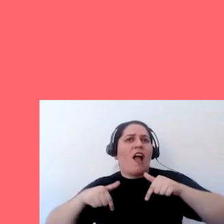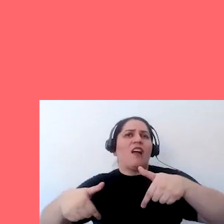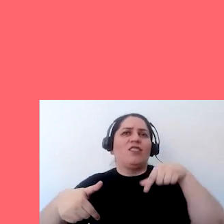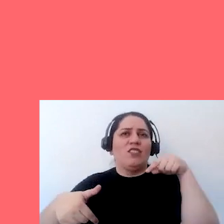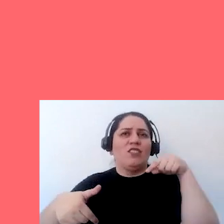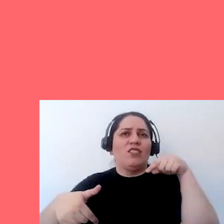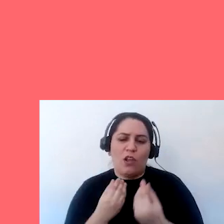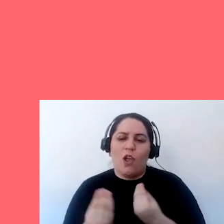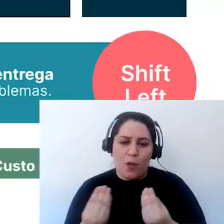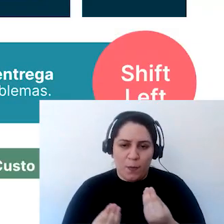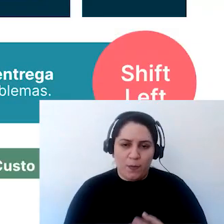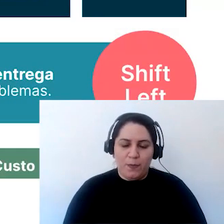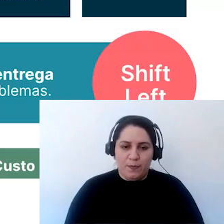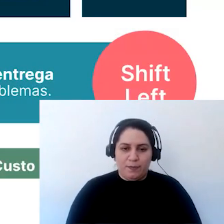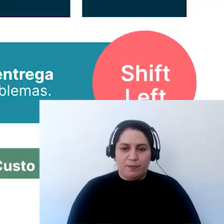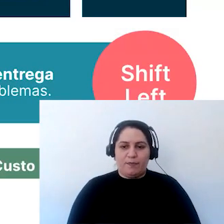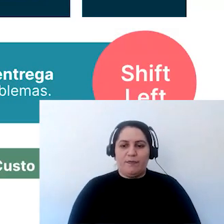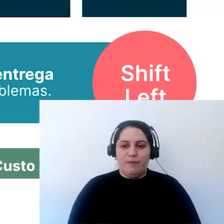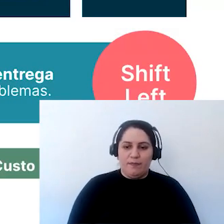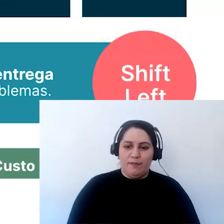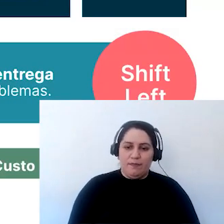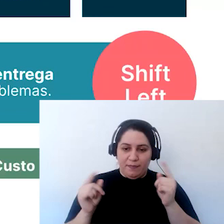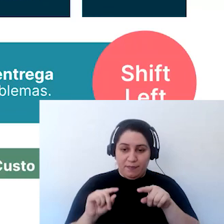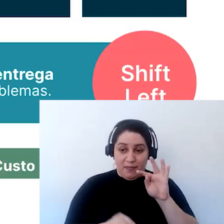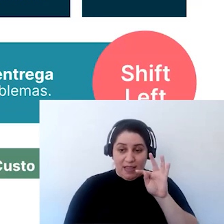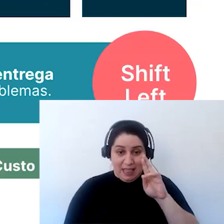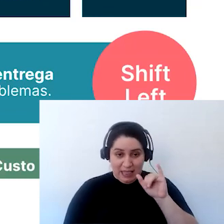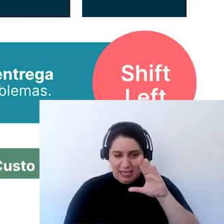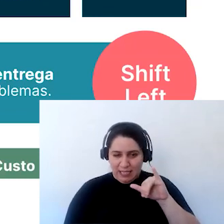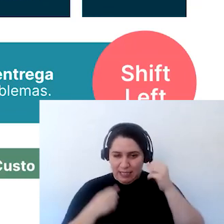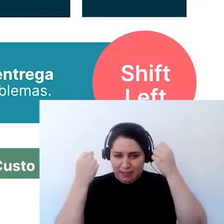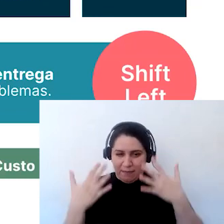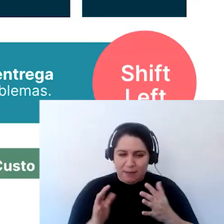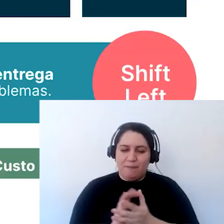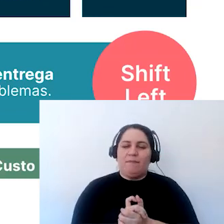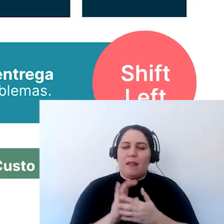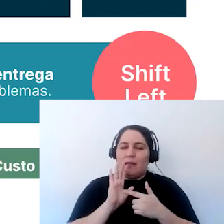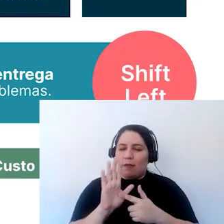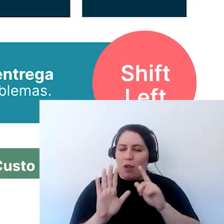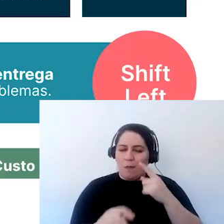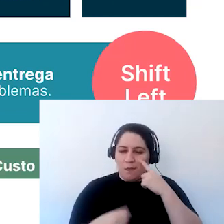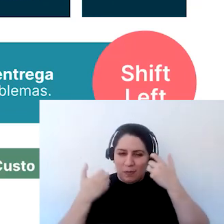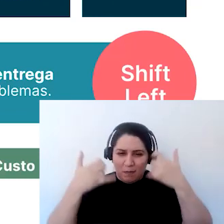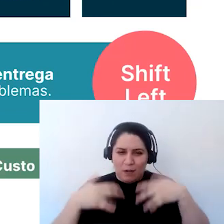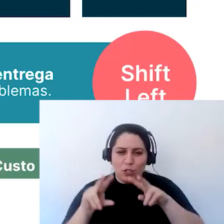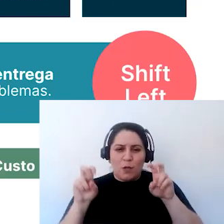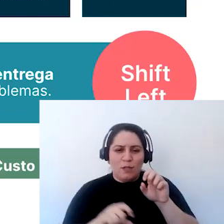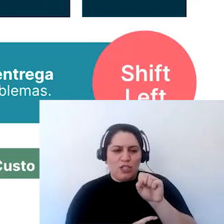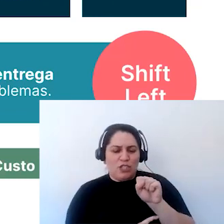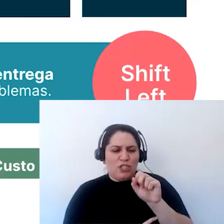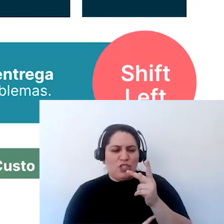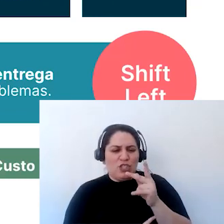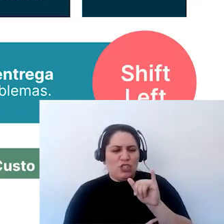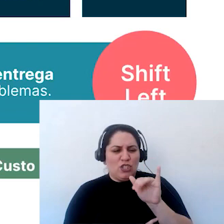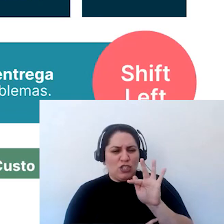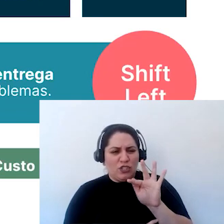gente. Olha, aqui apresentamos a importância do Shift Left da segurança, que é uma abordagem